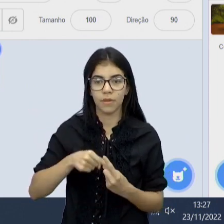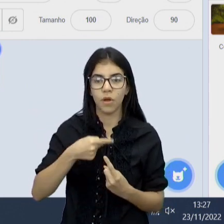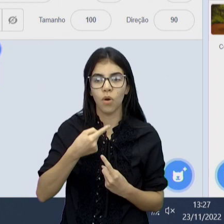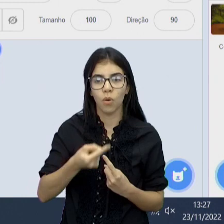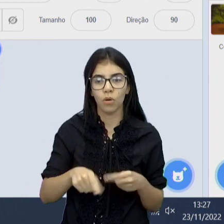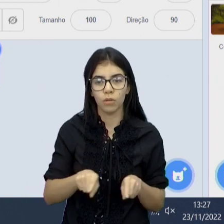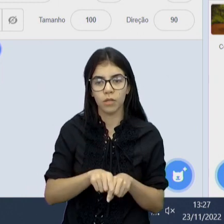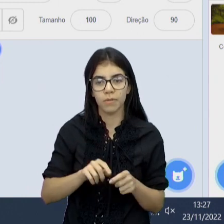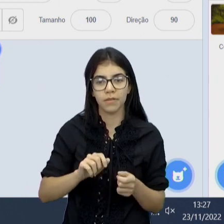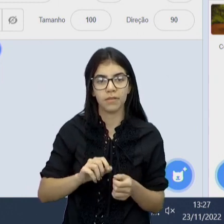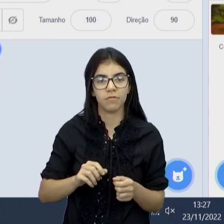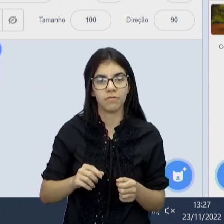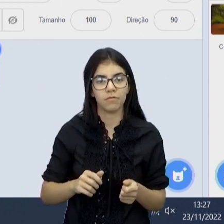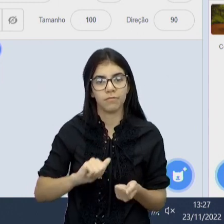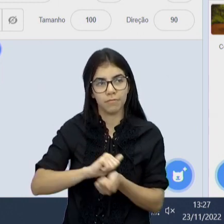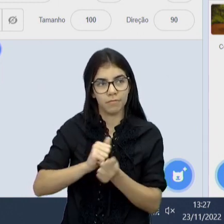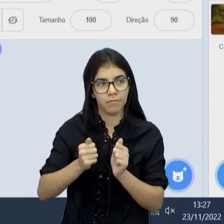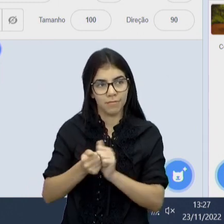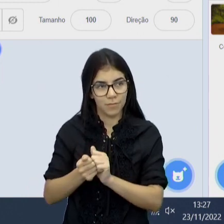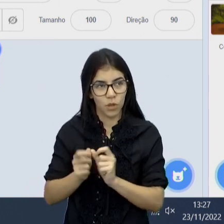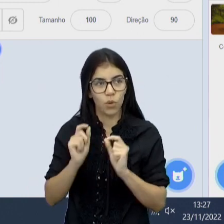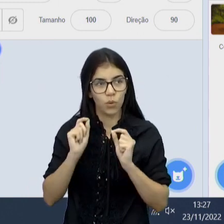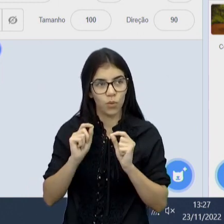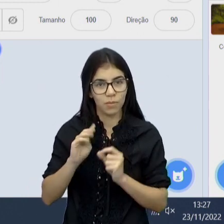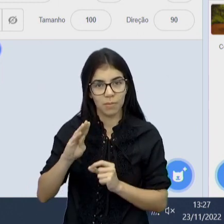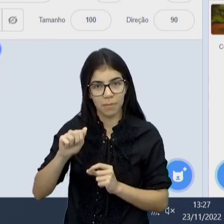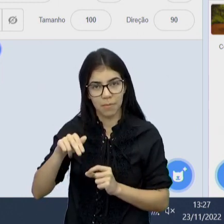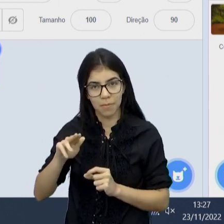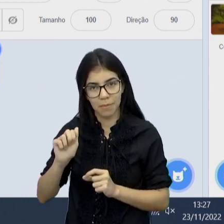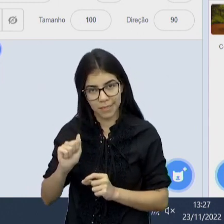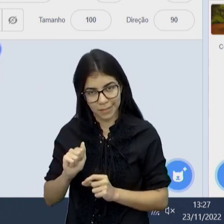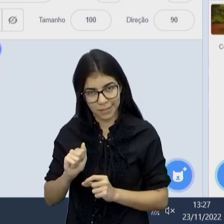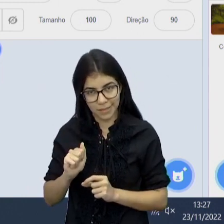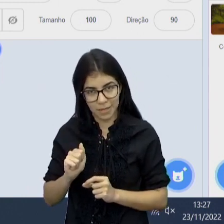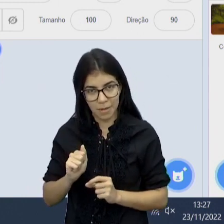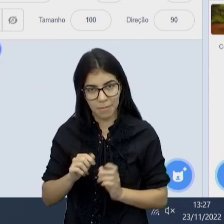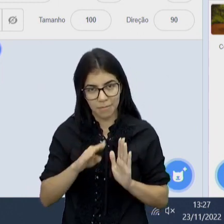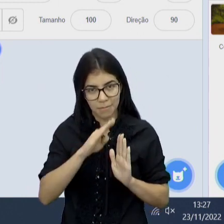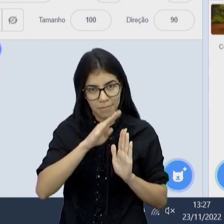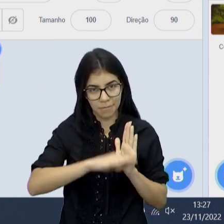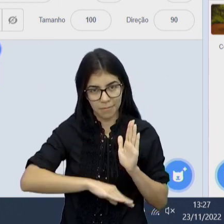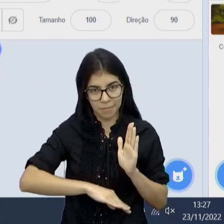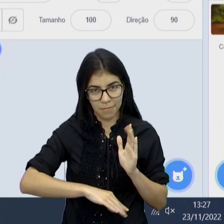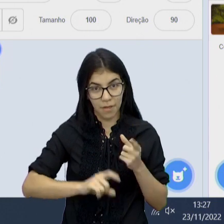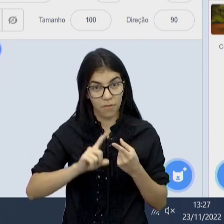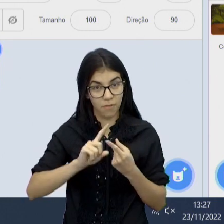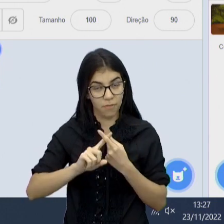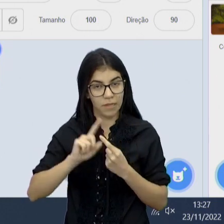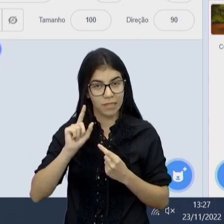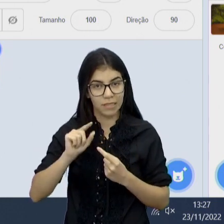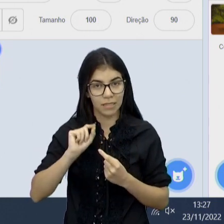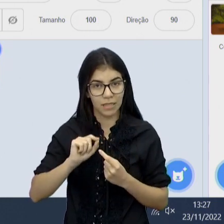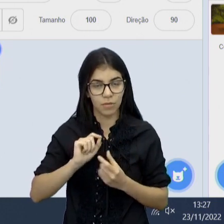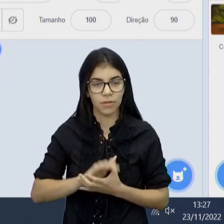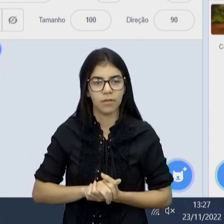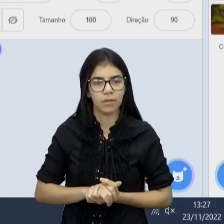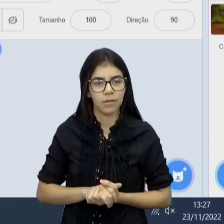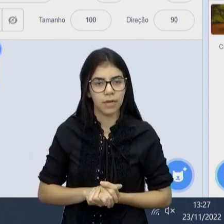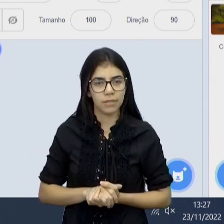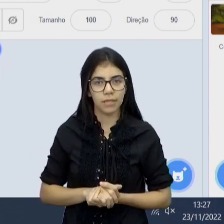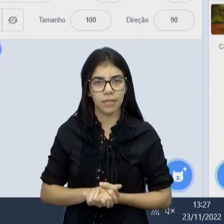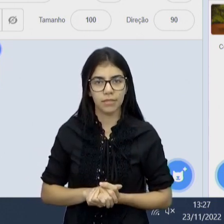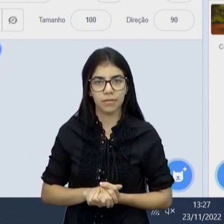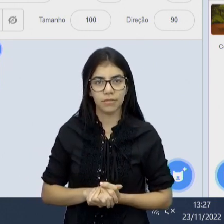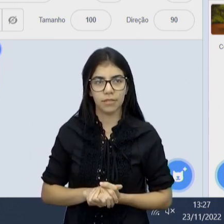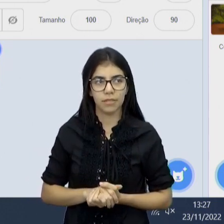ter que encaixar um outro operador, onde está banana. Ok. Então procura o operador que tem continha de vezes, que é o do asterisco. Eu acho que deve